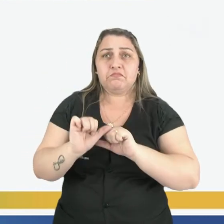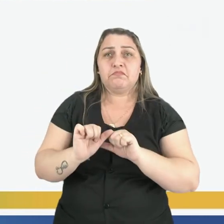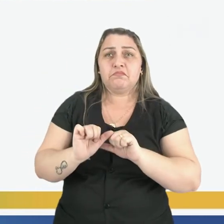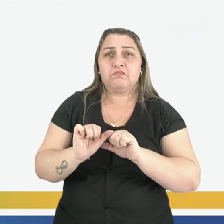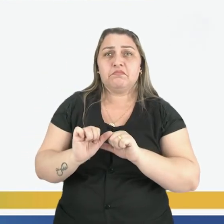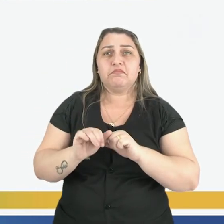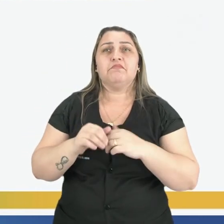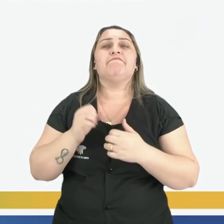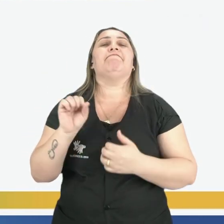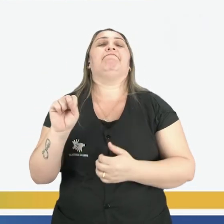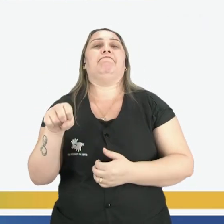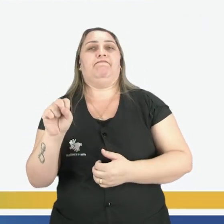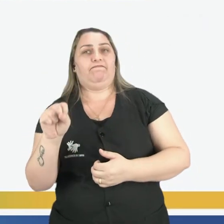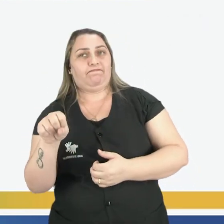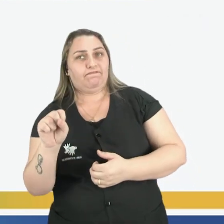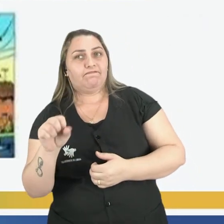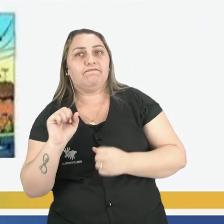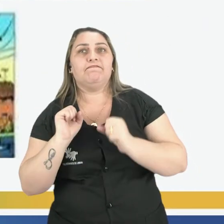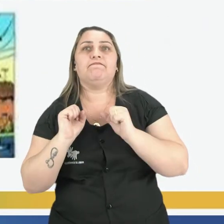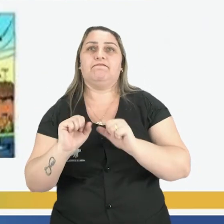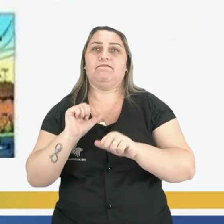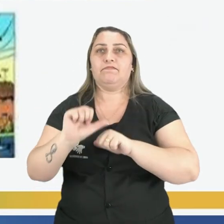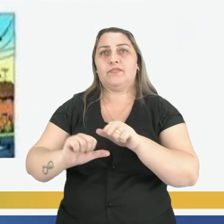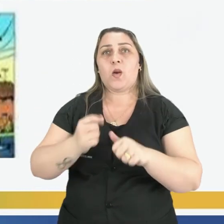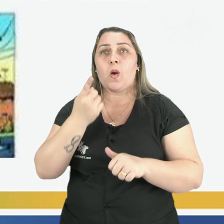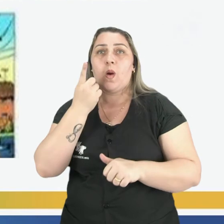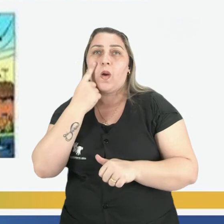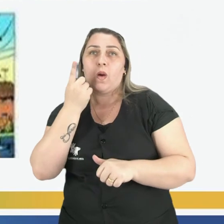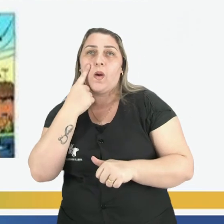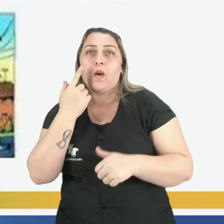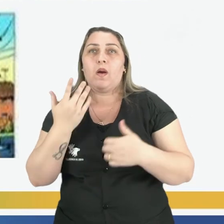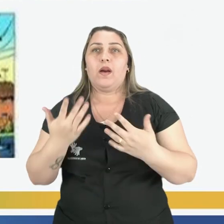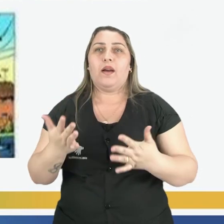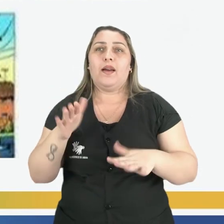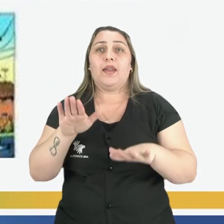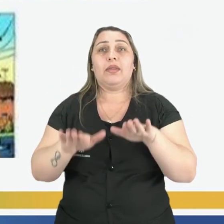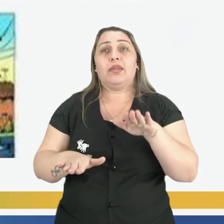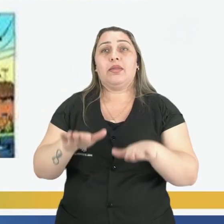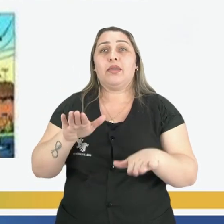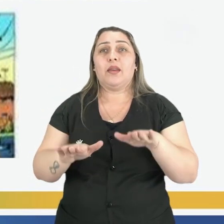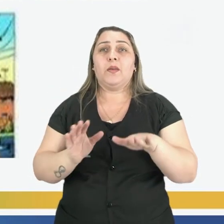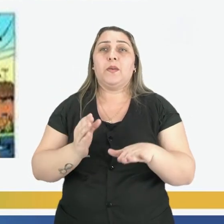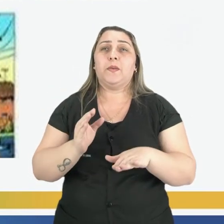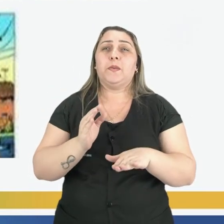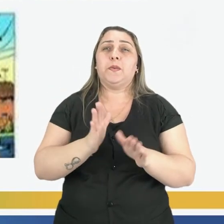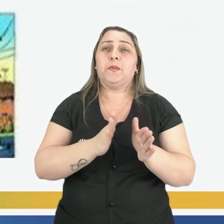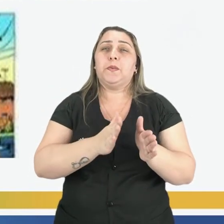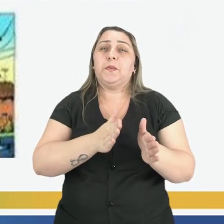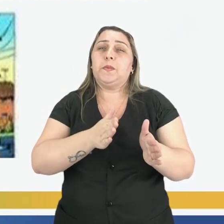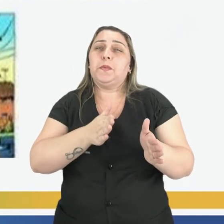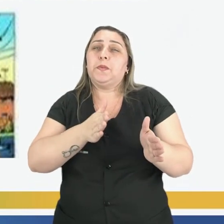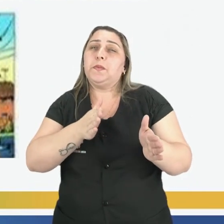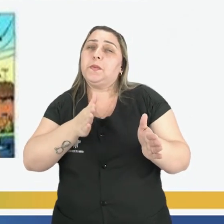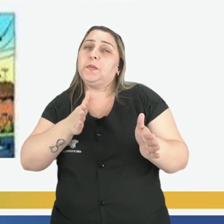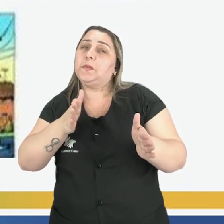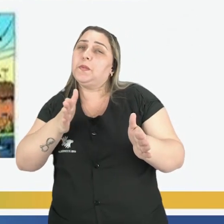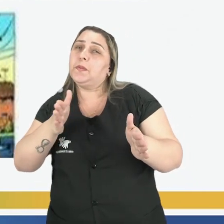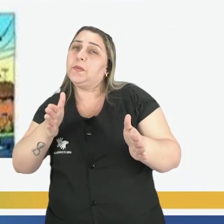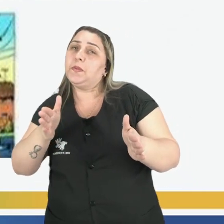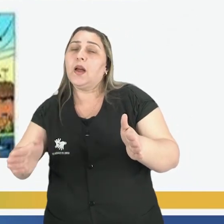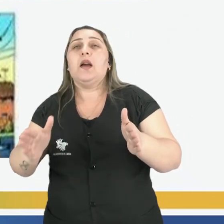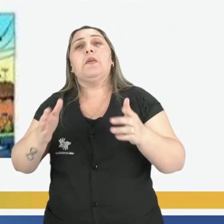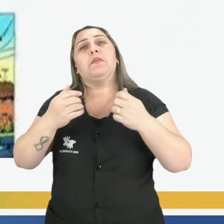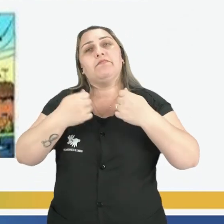modificar? Sim, a paisagem pode se modificar. De acordo com o passar do tempo,